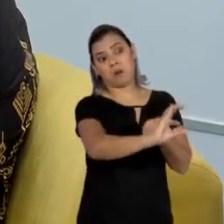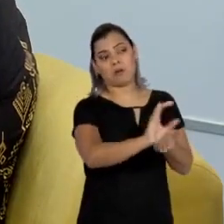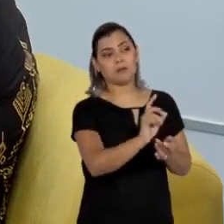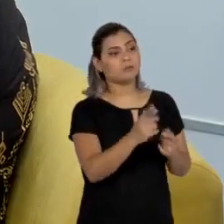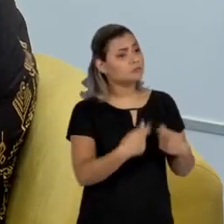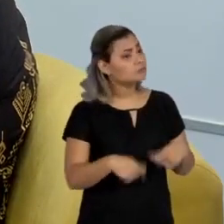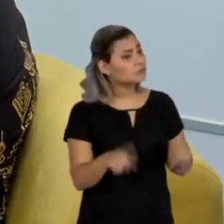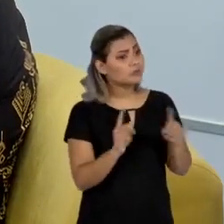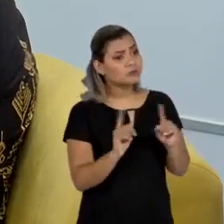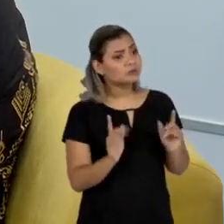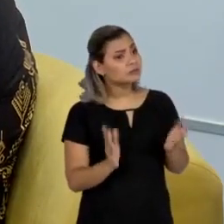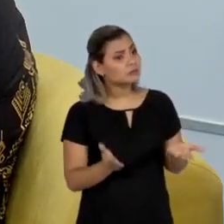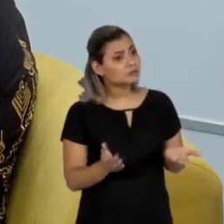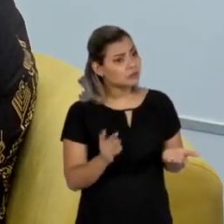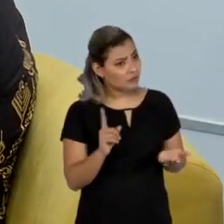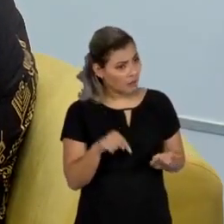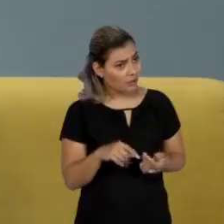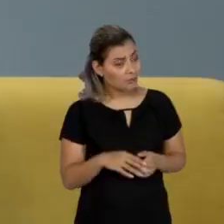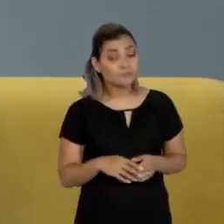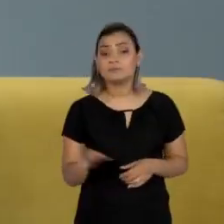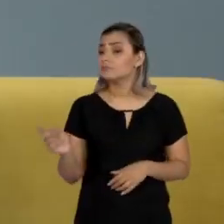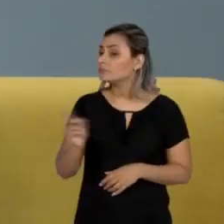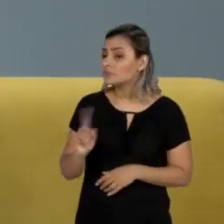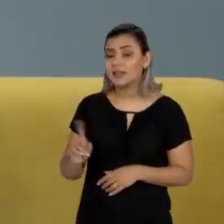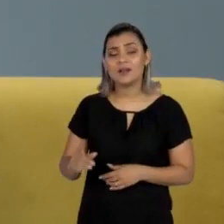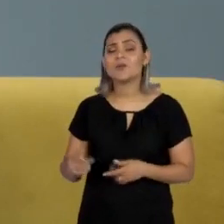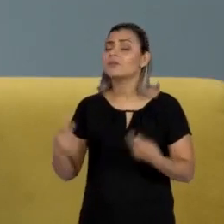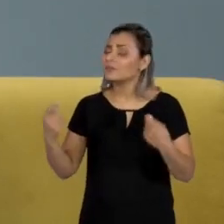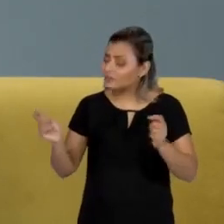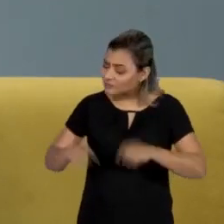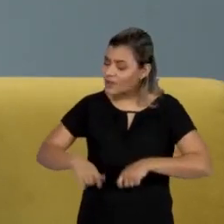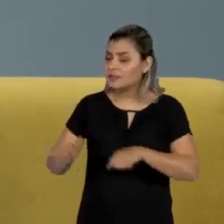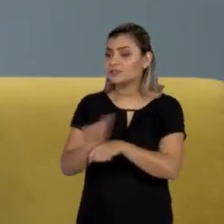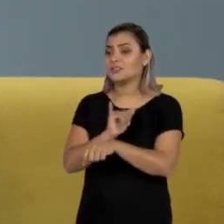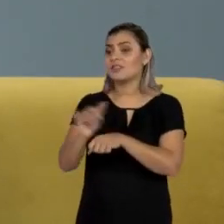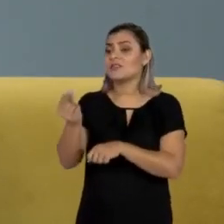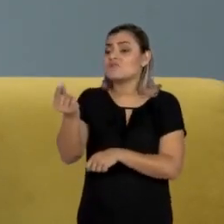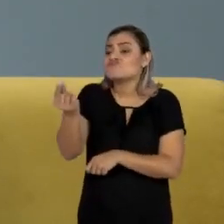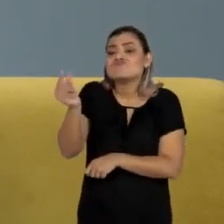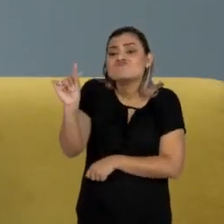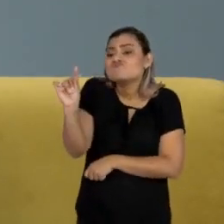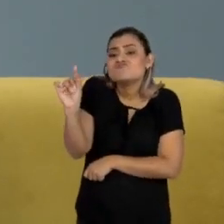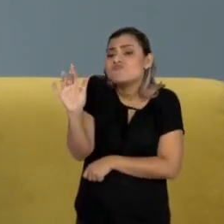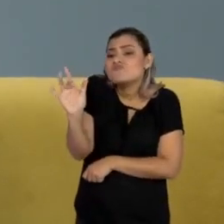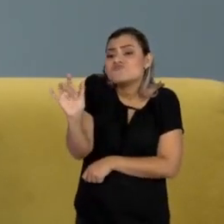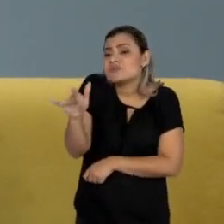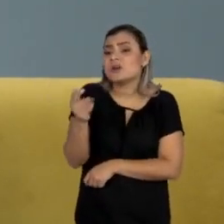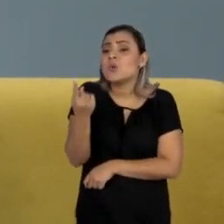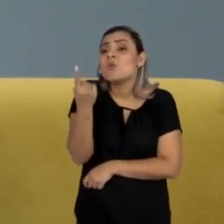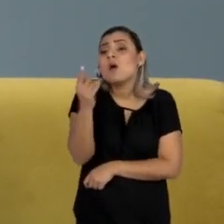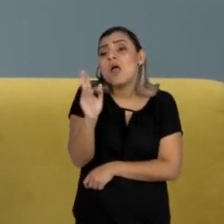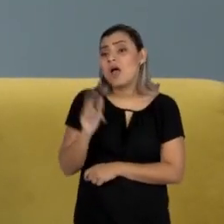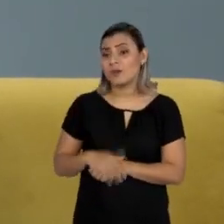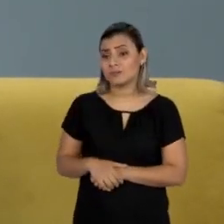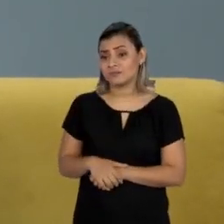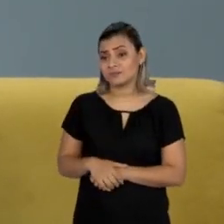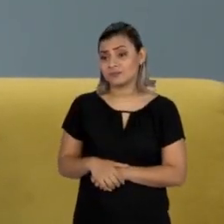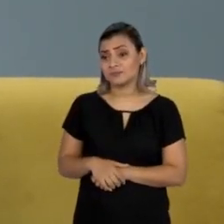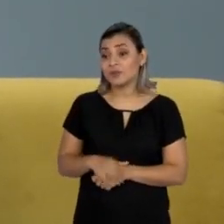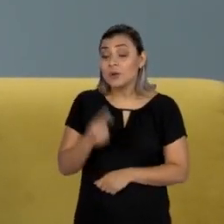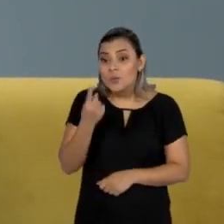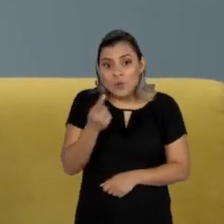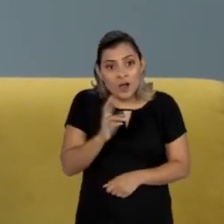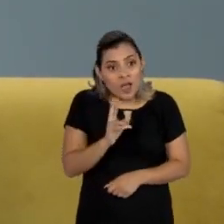E não é assim, então. Não é verdade. Existem opções de renda fixa a partir de R$1. Existem